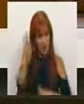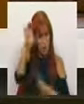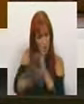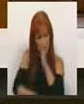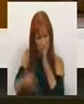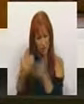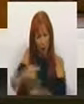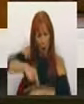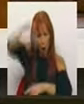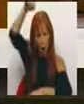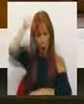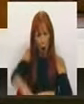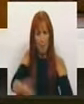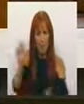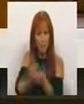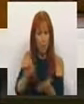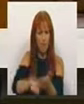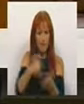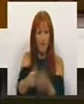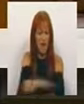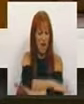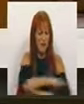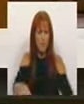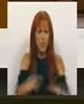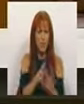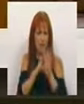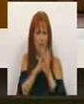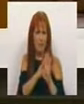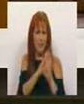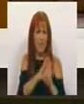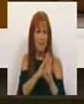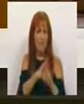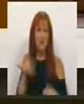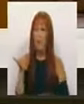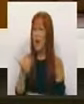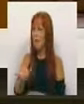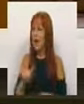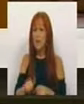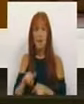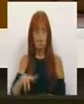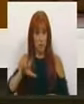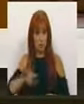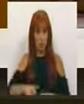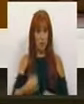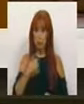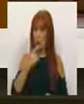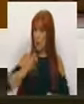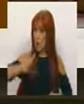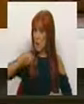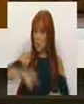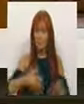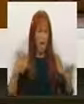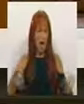imediatas para pôr um ponto final às enormes filas de espera no aeroporto da portela já o dissemos